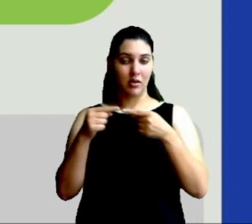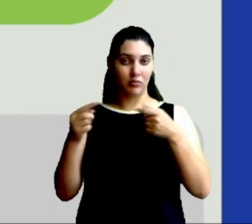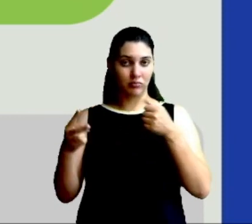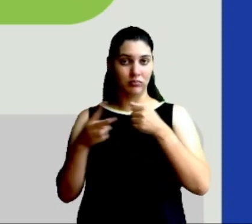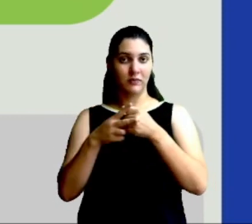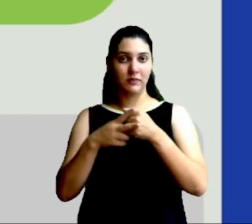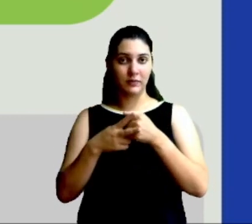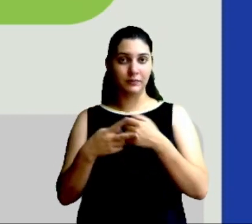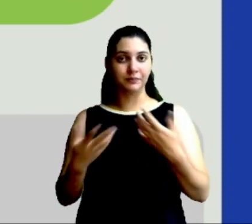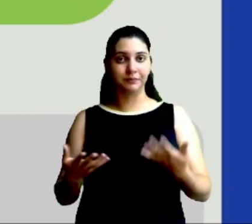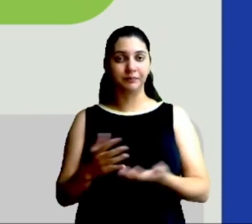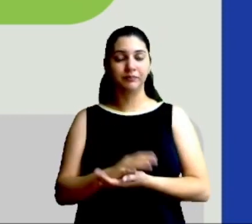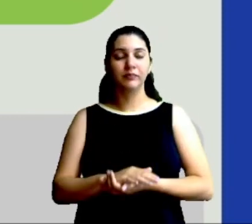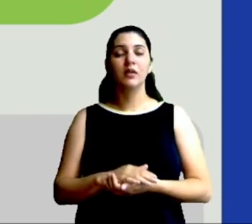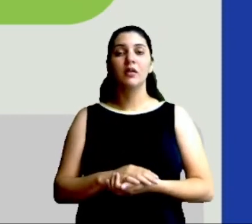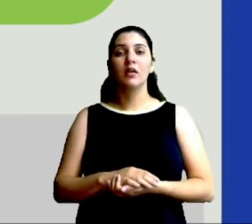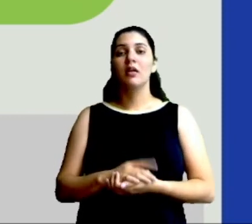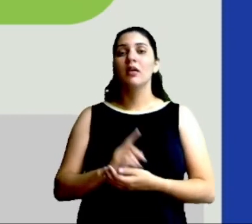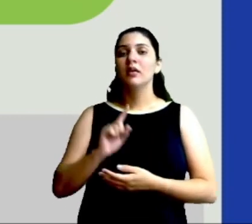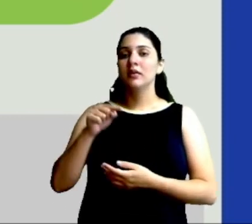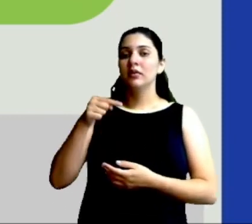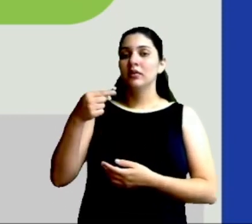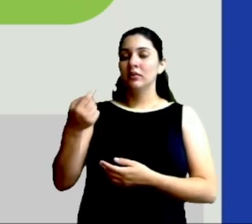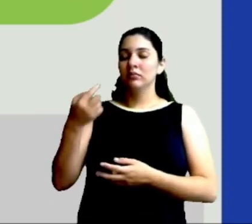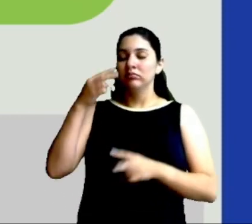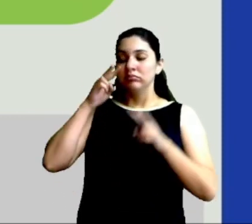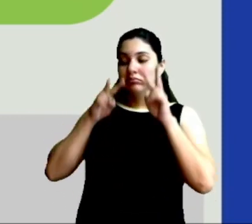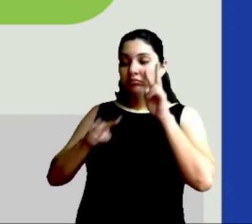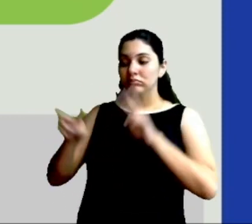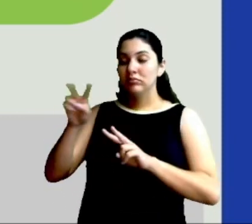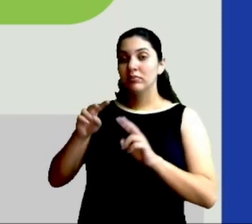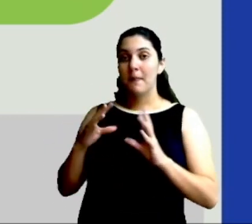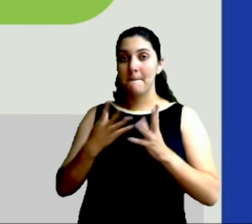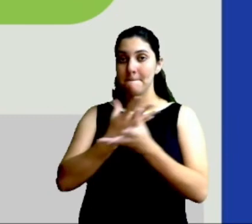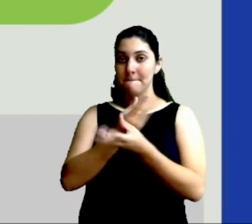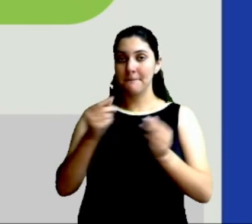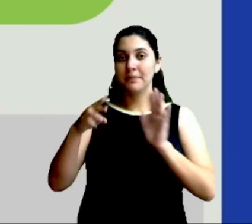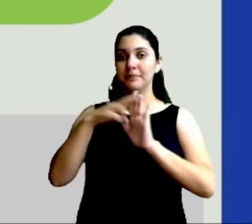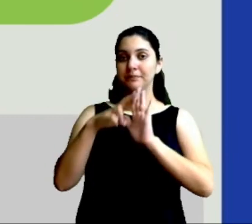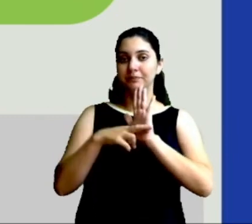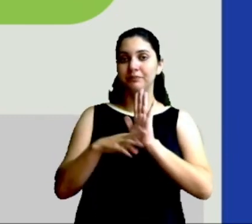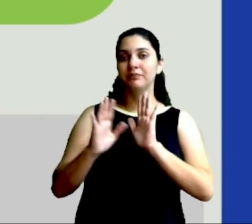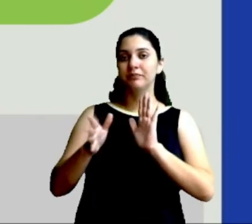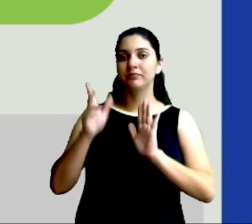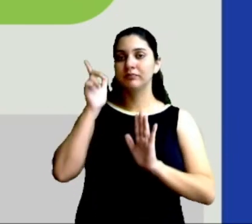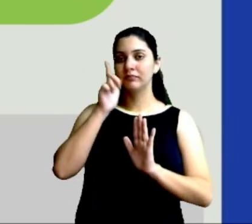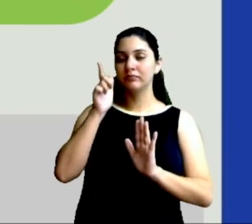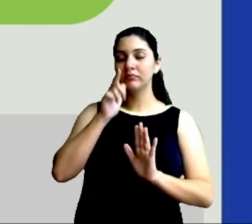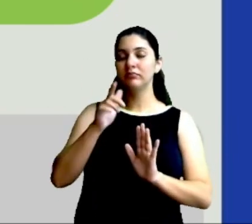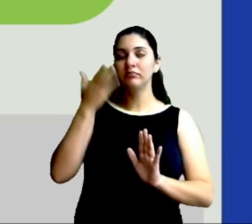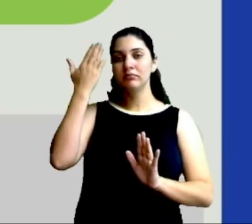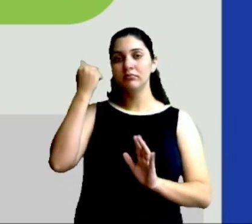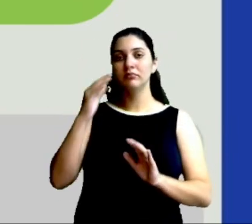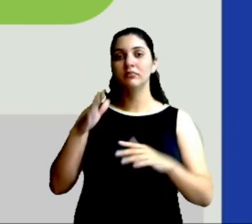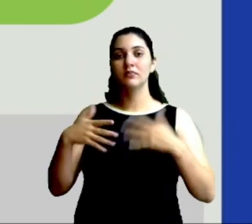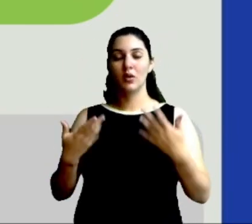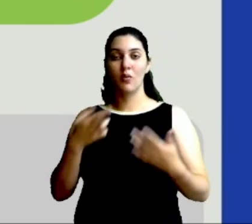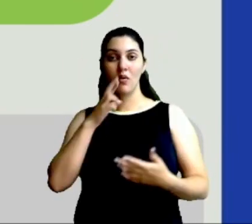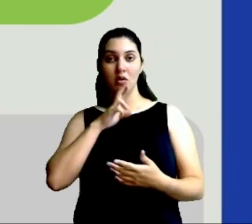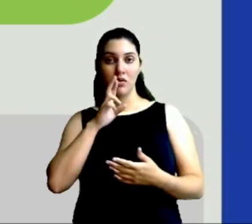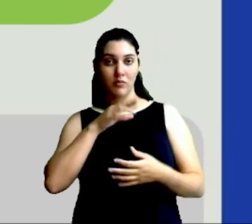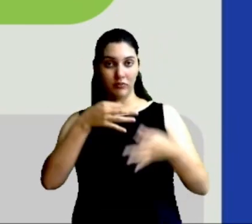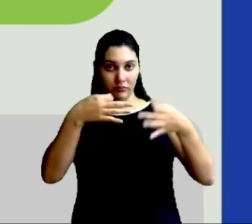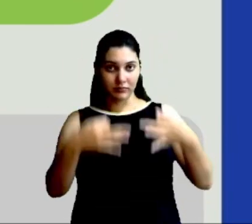concordância verbal. E aí, depois de vocês verem tantas regras, será que vocês já conseguem saber qual é a